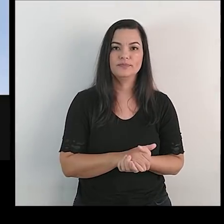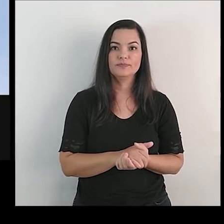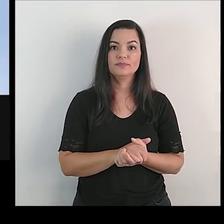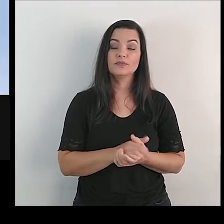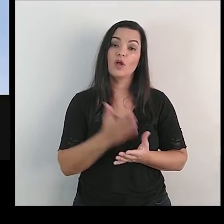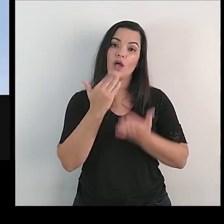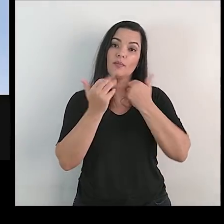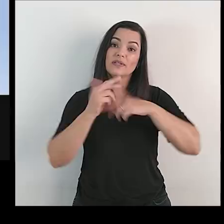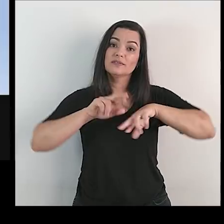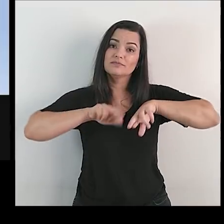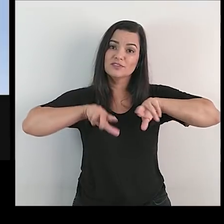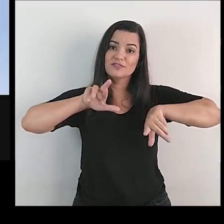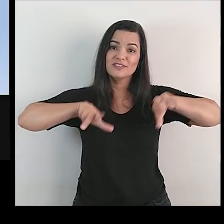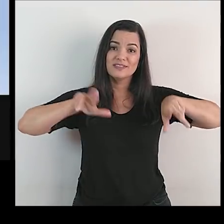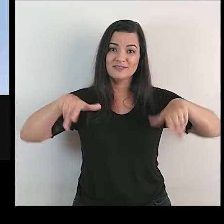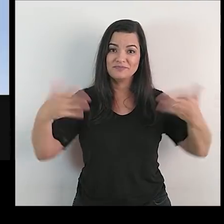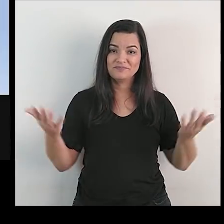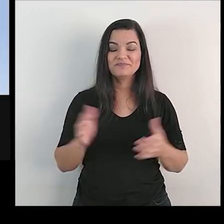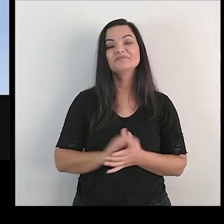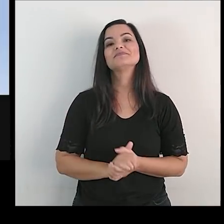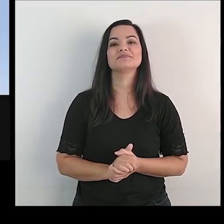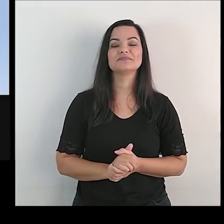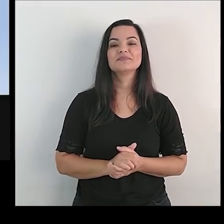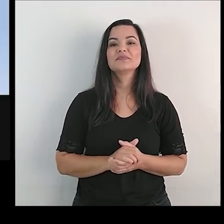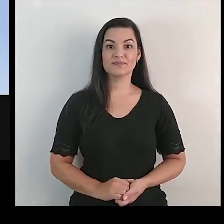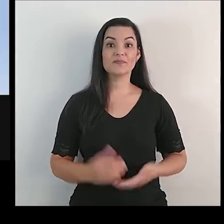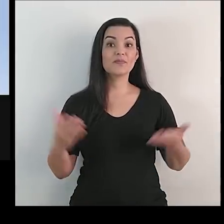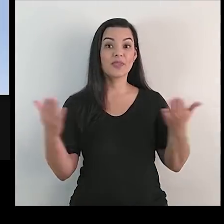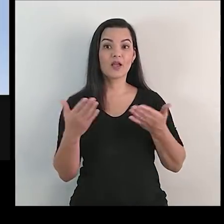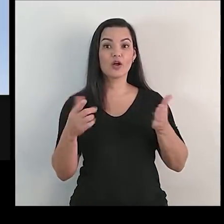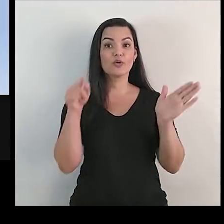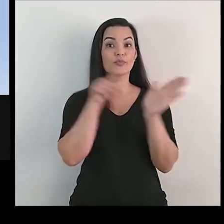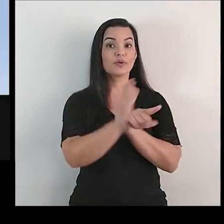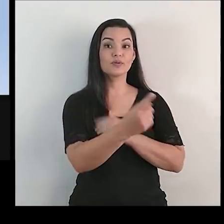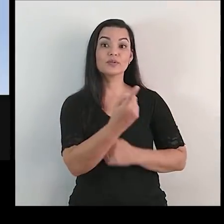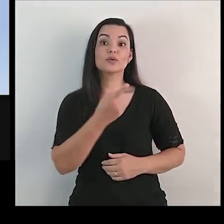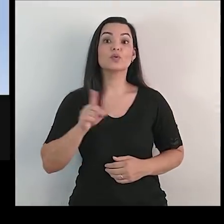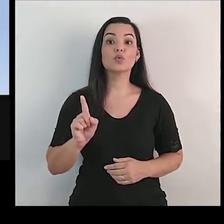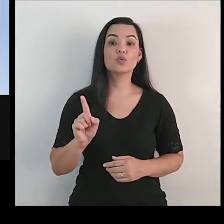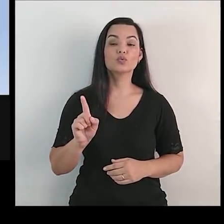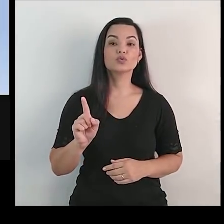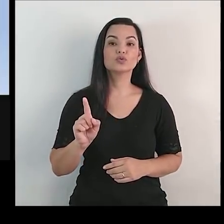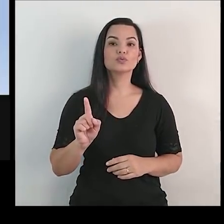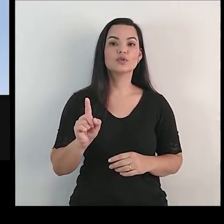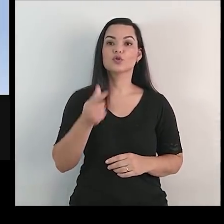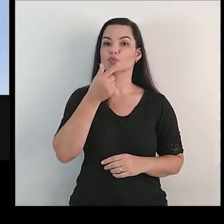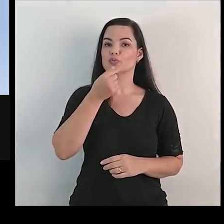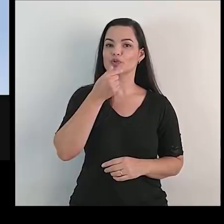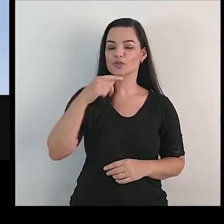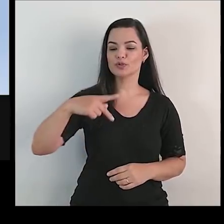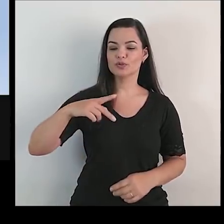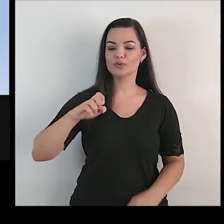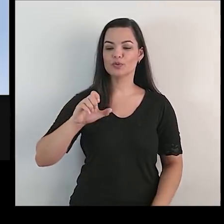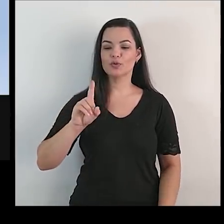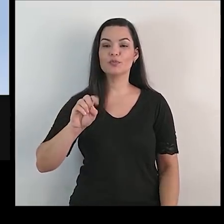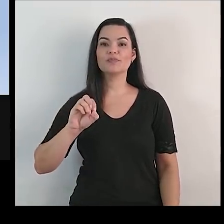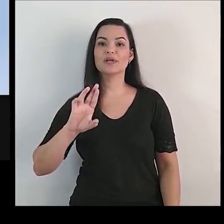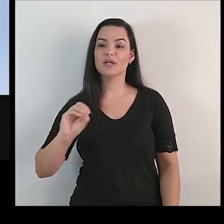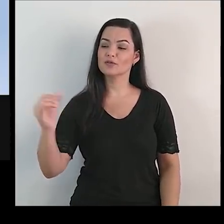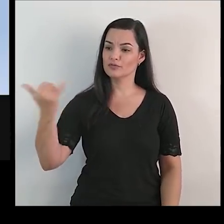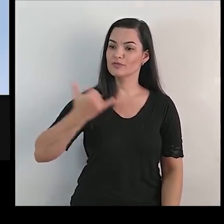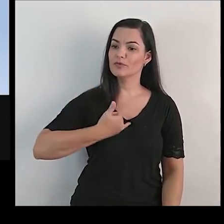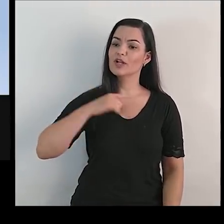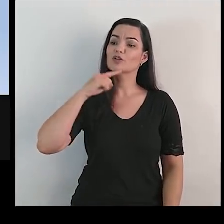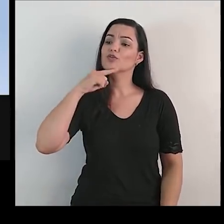diversificada, Davi. Respondido? Excelente pergunta. Vamos para a última pergunta de hoje, que é a pergunta do Pedro. Fala aí pra